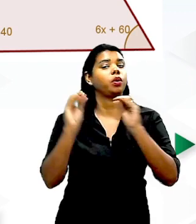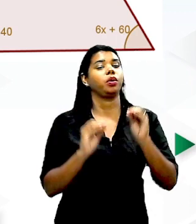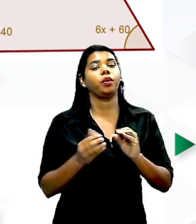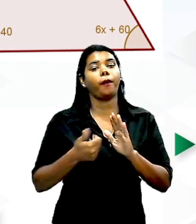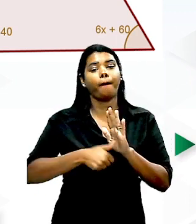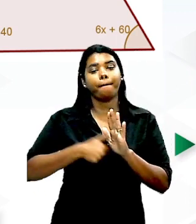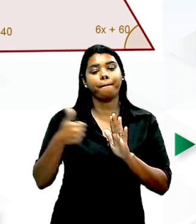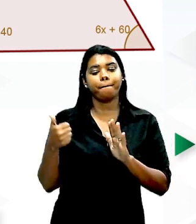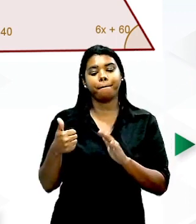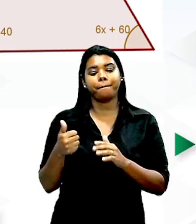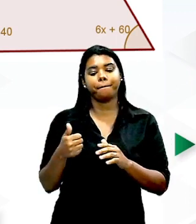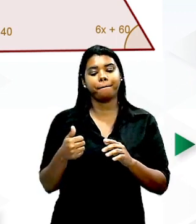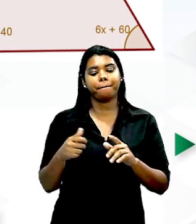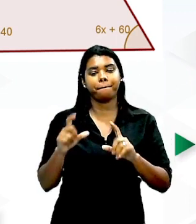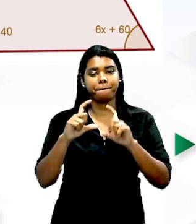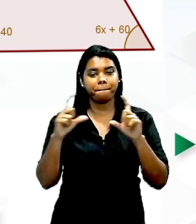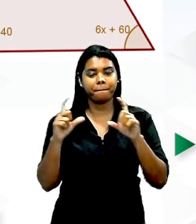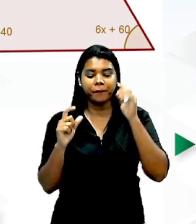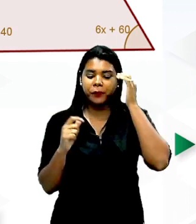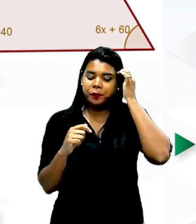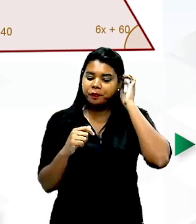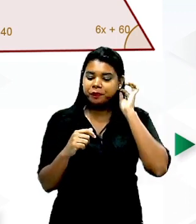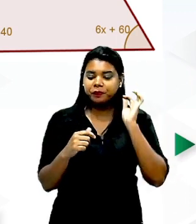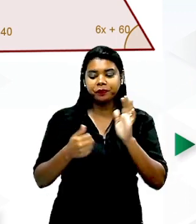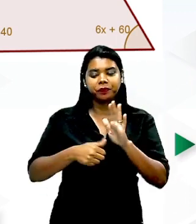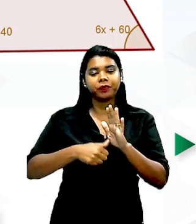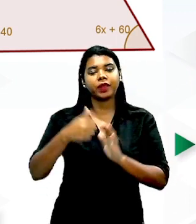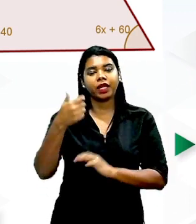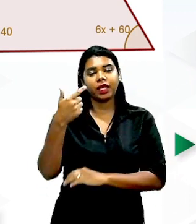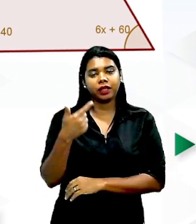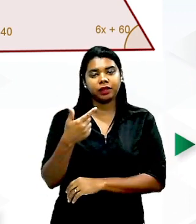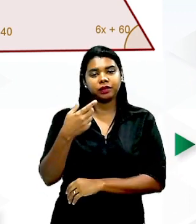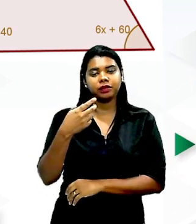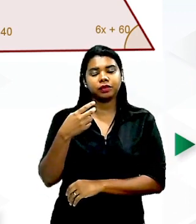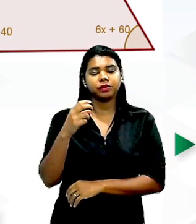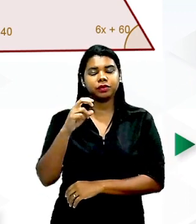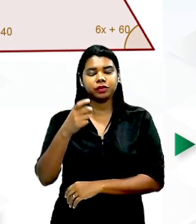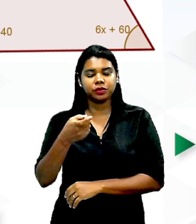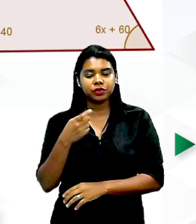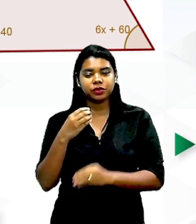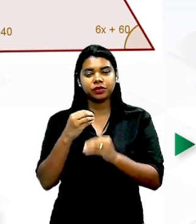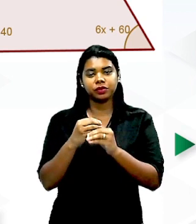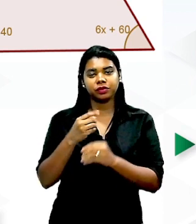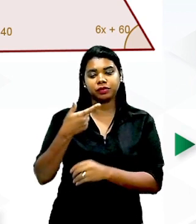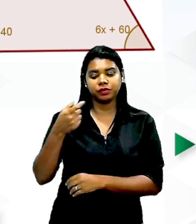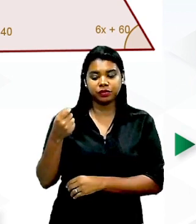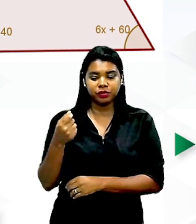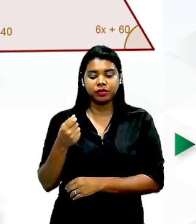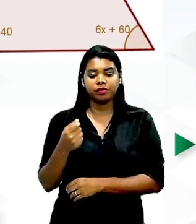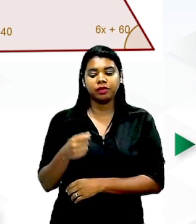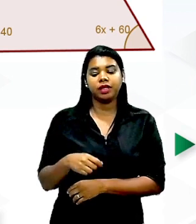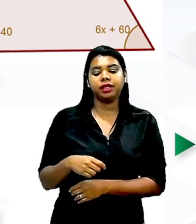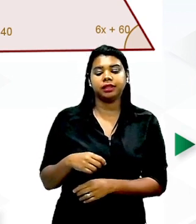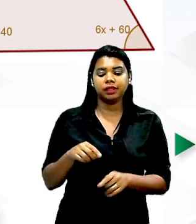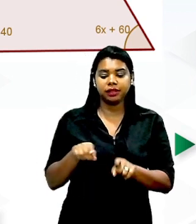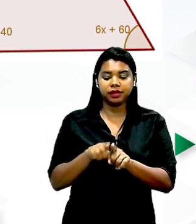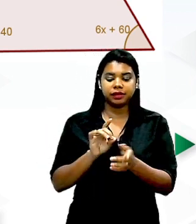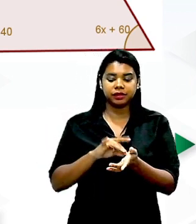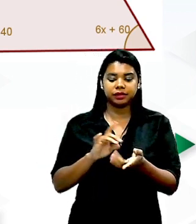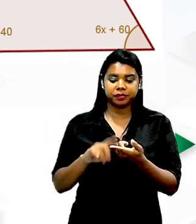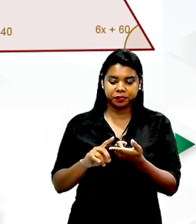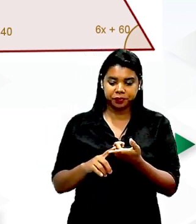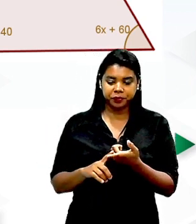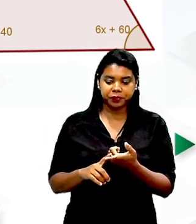ângulo aqui, tá? 2x mais 20. X vale 5, vai ficar 2 vezes 5 graus mais 20. 10,